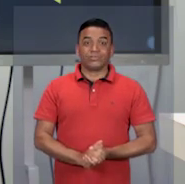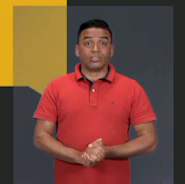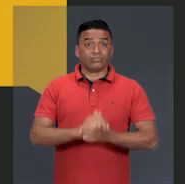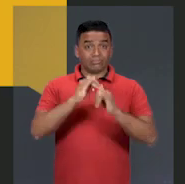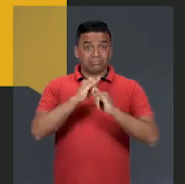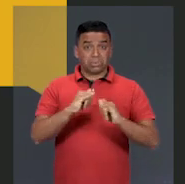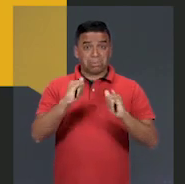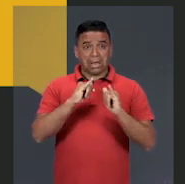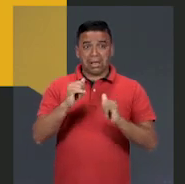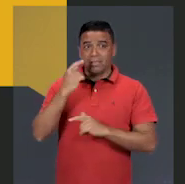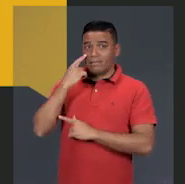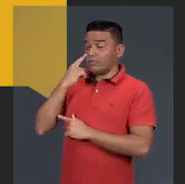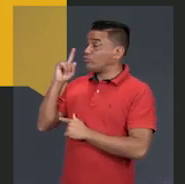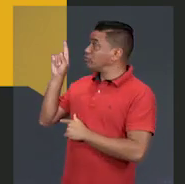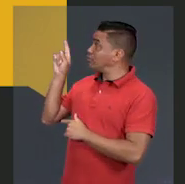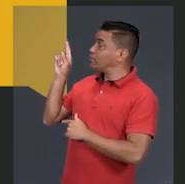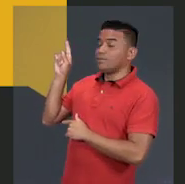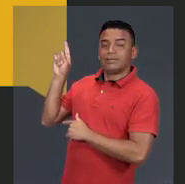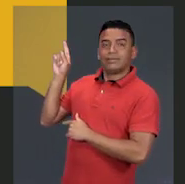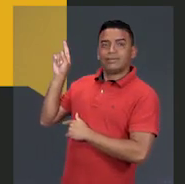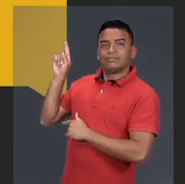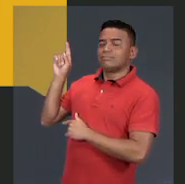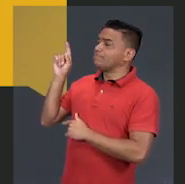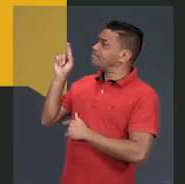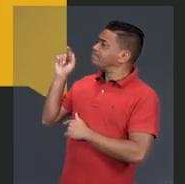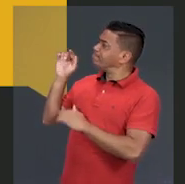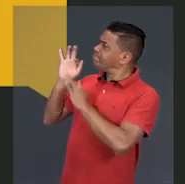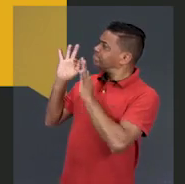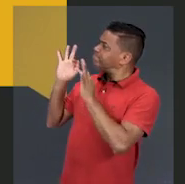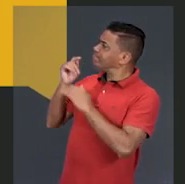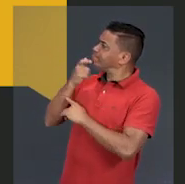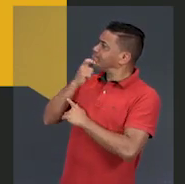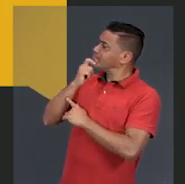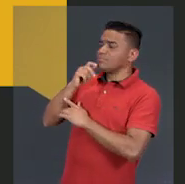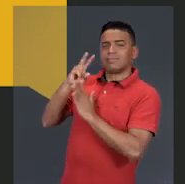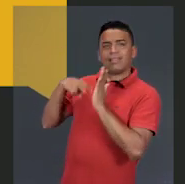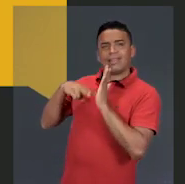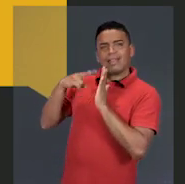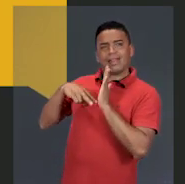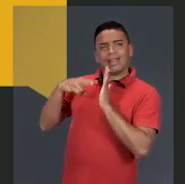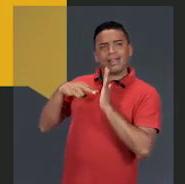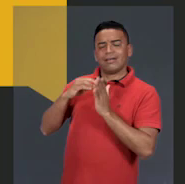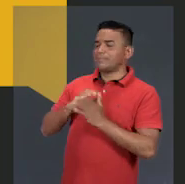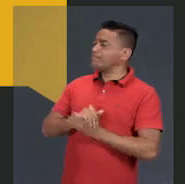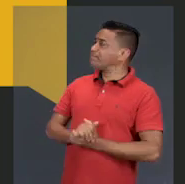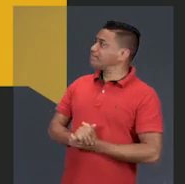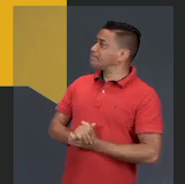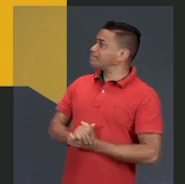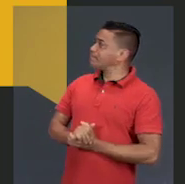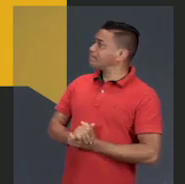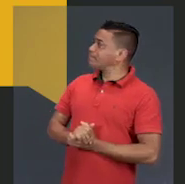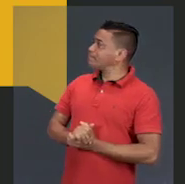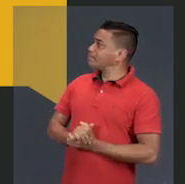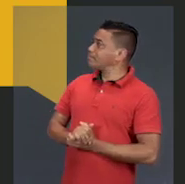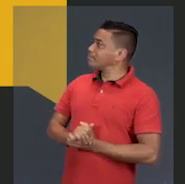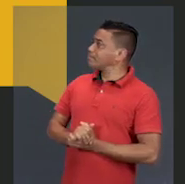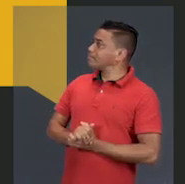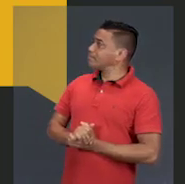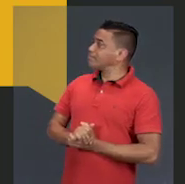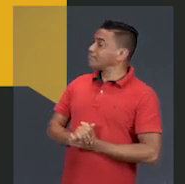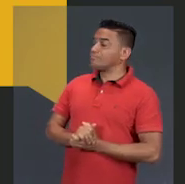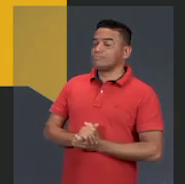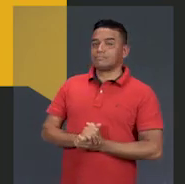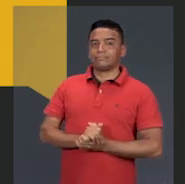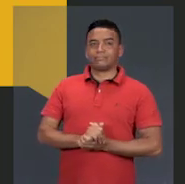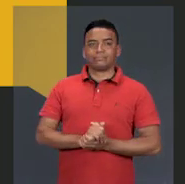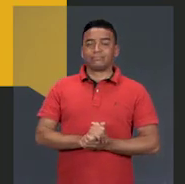Propaganda are messages intended to persuade readers to accept ideas or behave in a certain way. What is